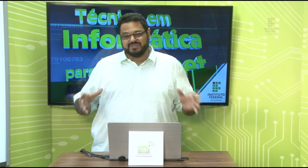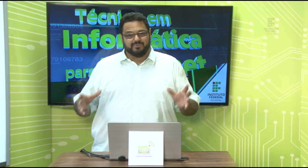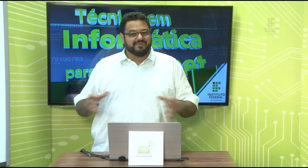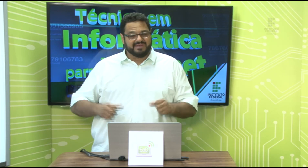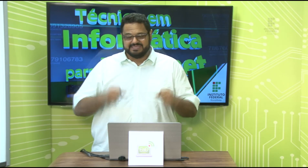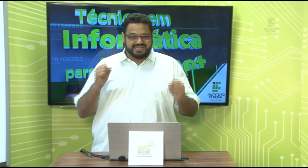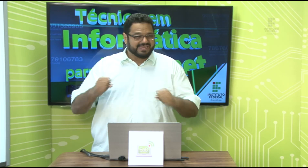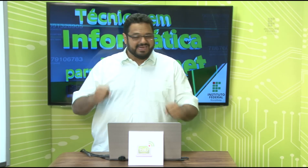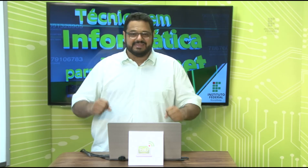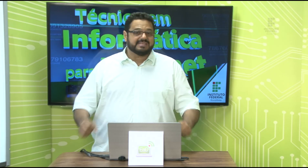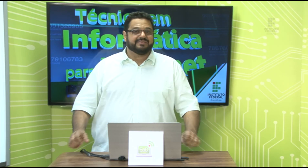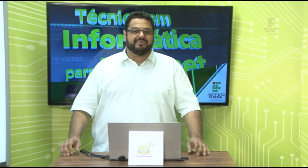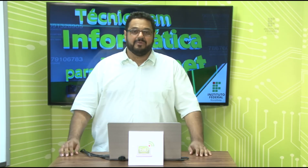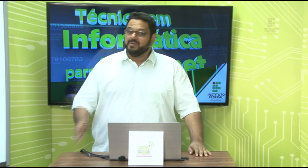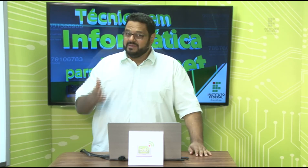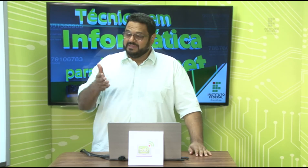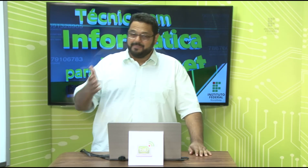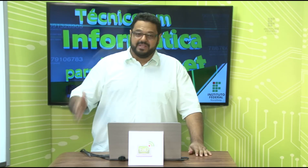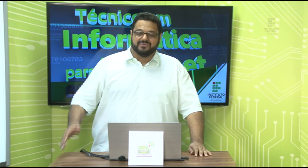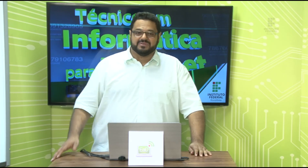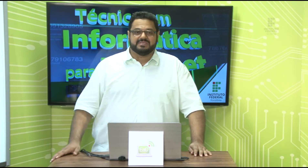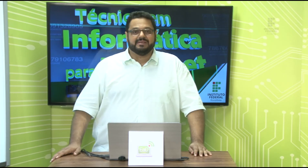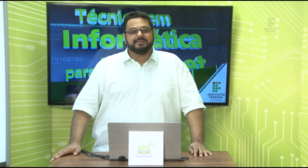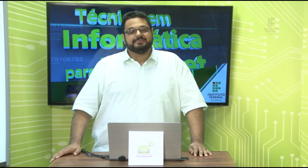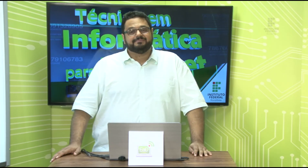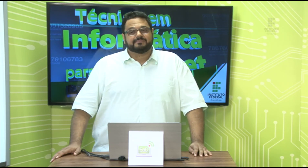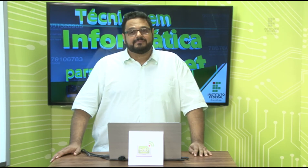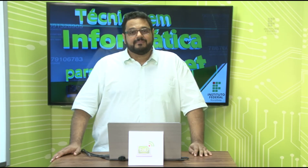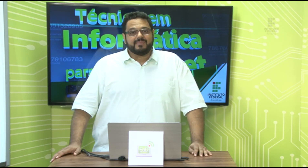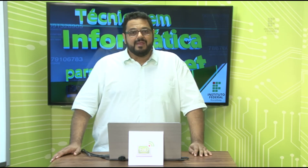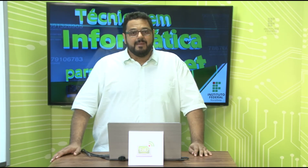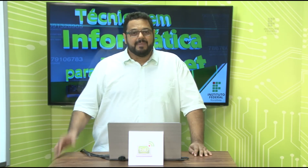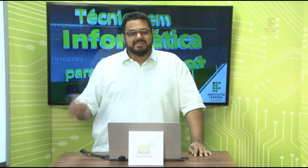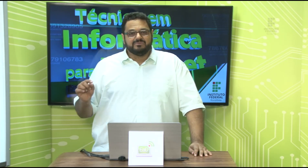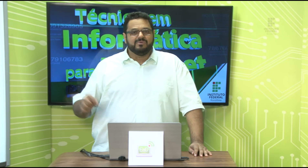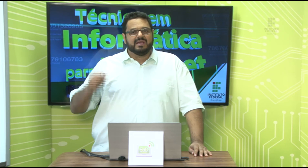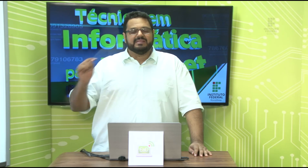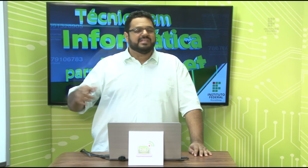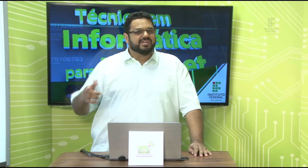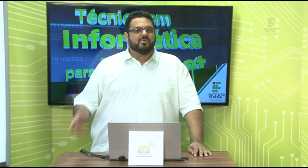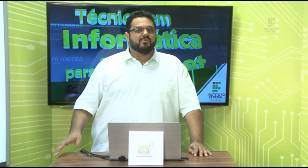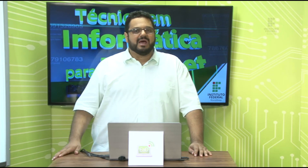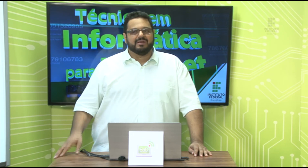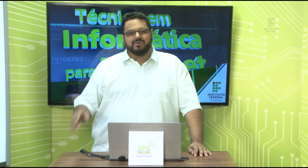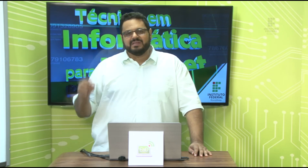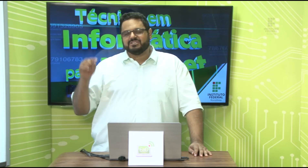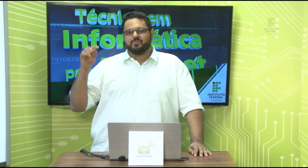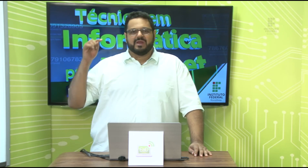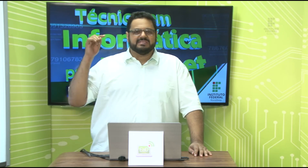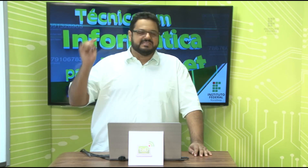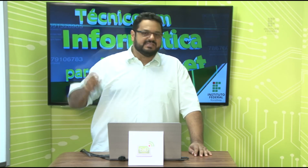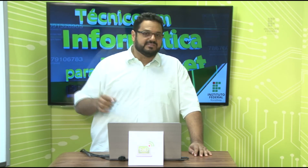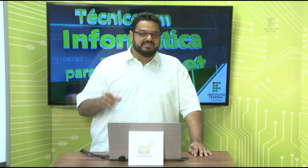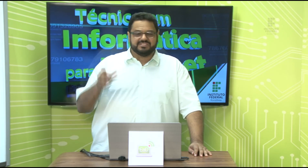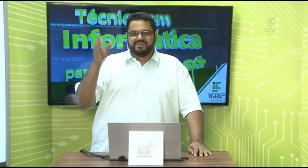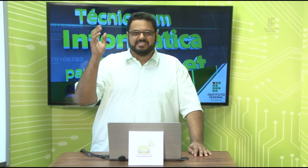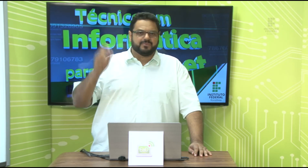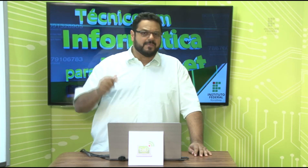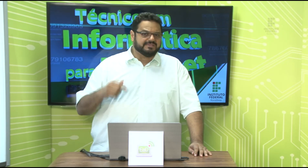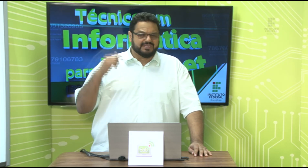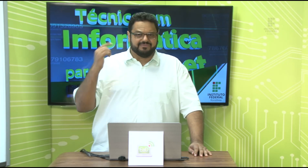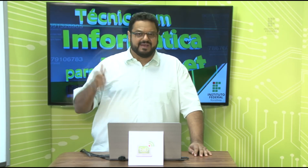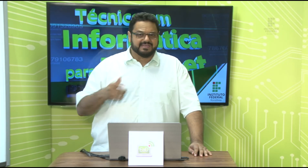tudo que você puder fazer, dá aquele intensivão, depende de você, mas nunca deixe acumular exercício. Se